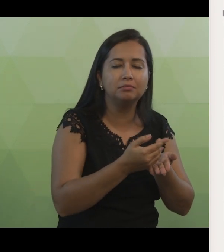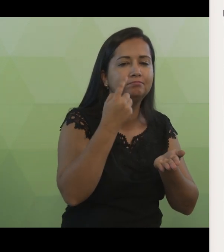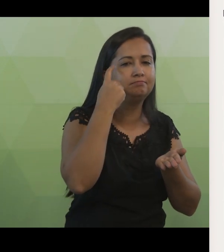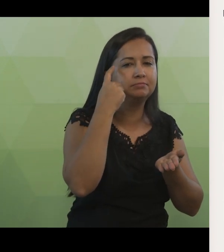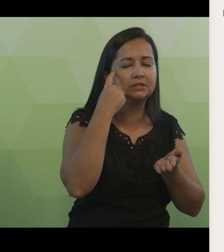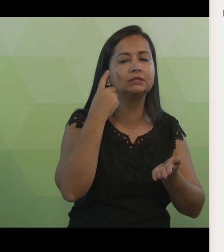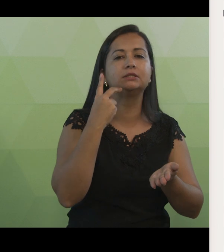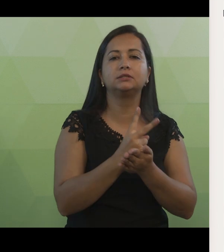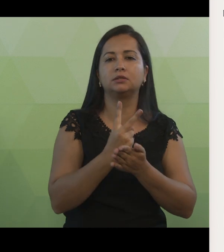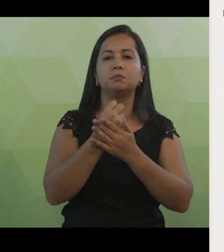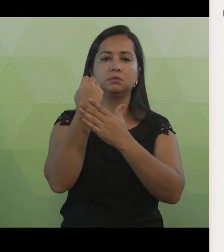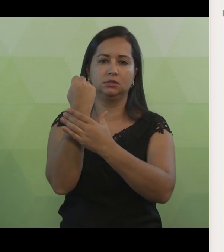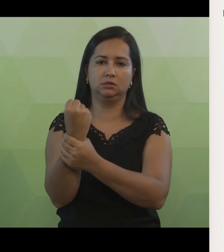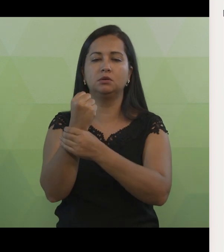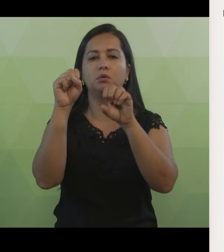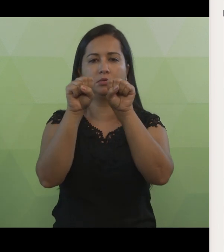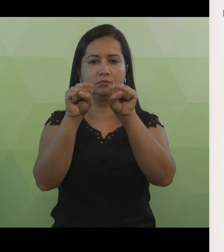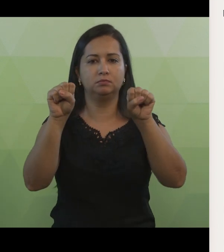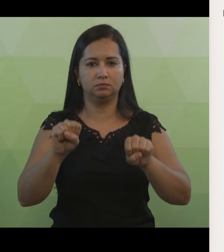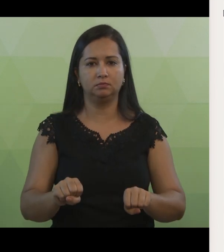sistema.